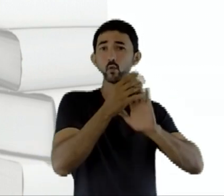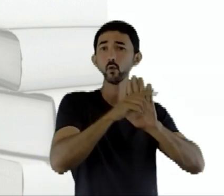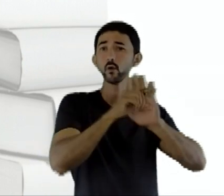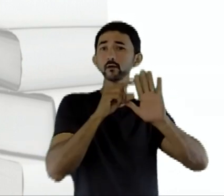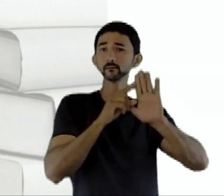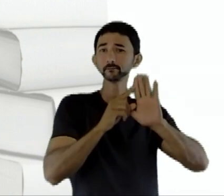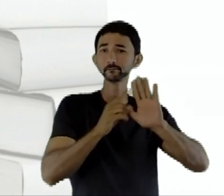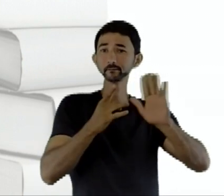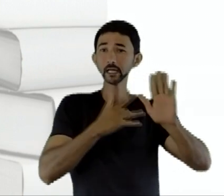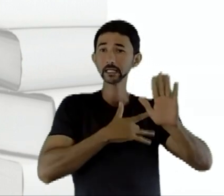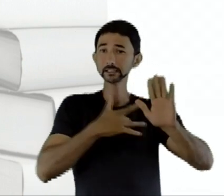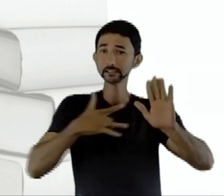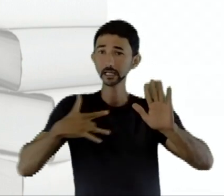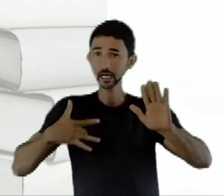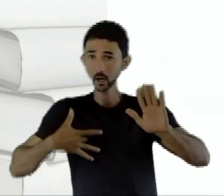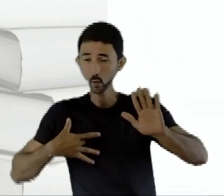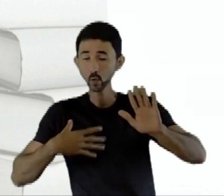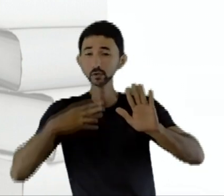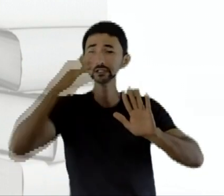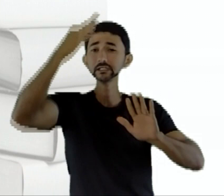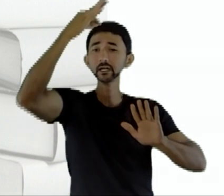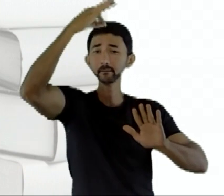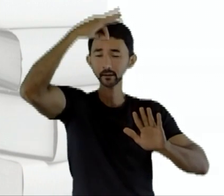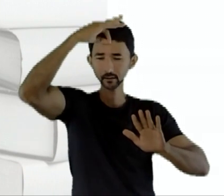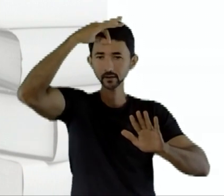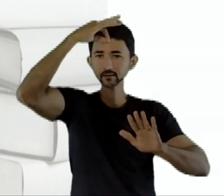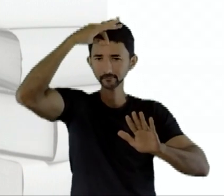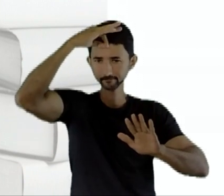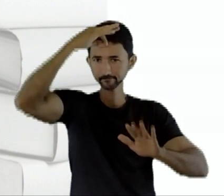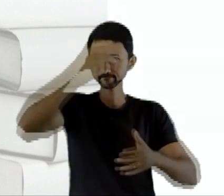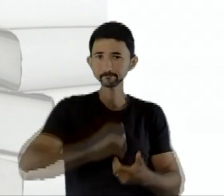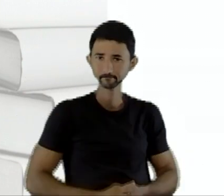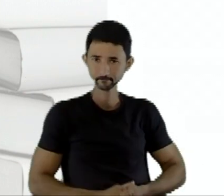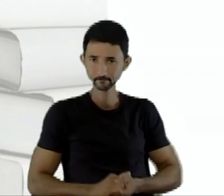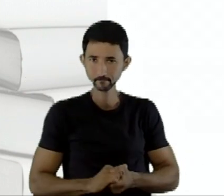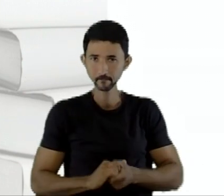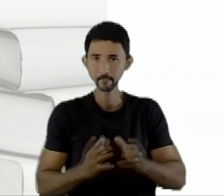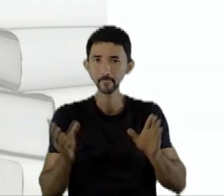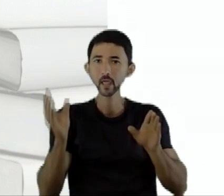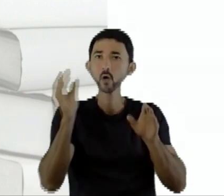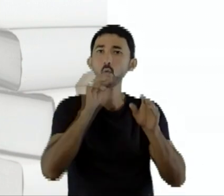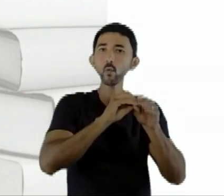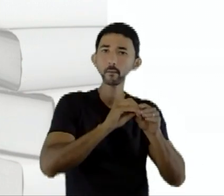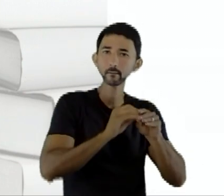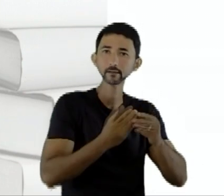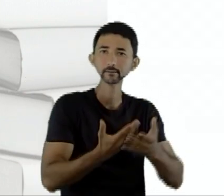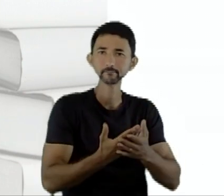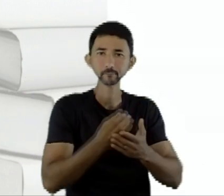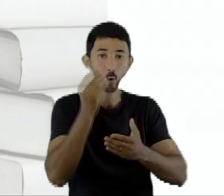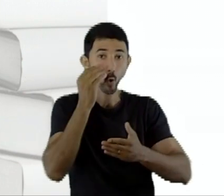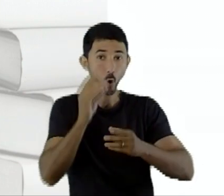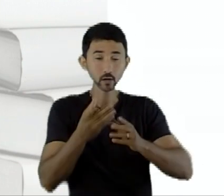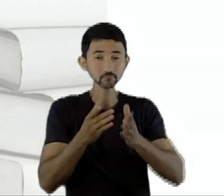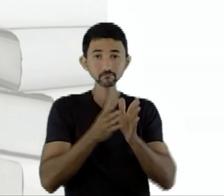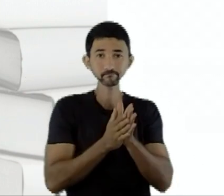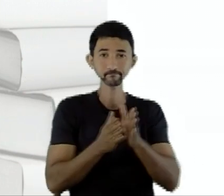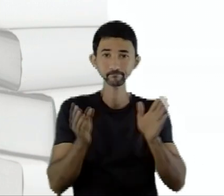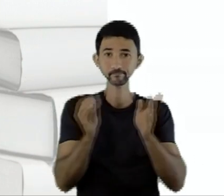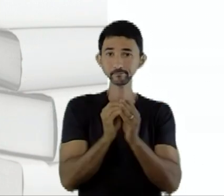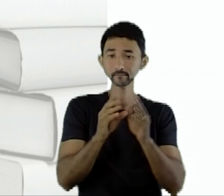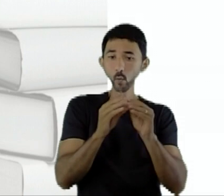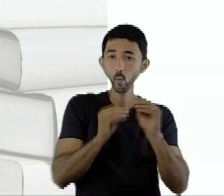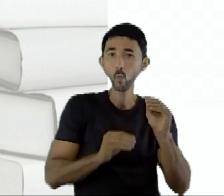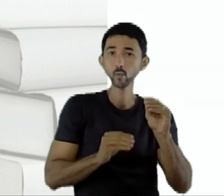parágrafo? Da saúde e da espiritualidade. Então, esse complemento, presta atenção que ele não aparece